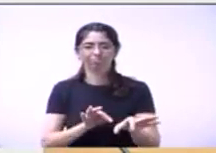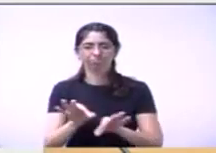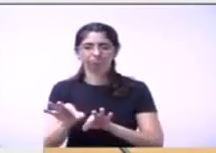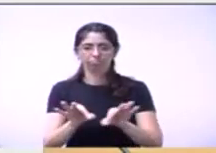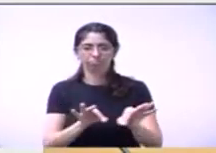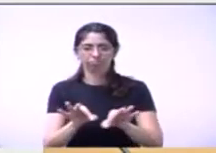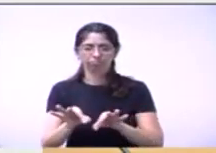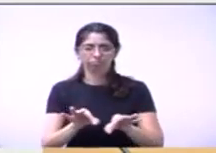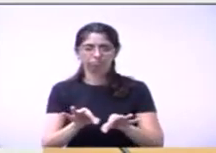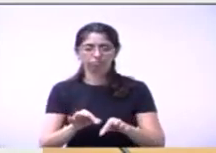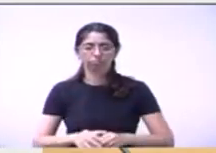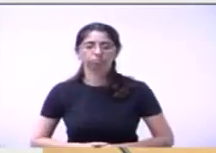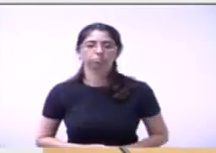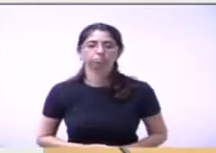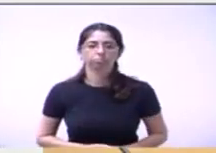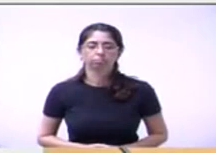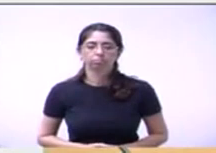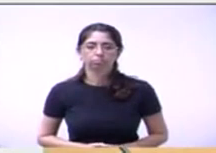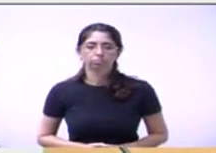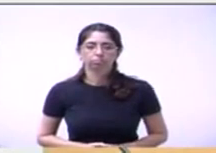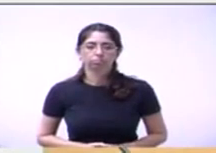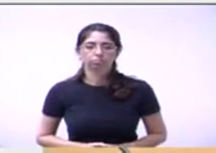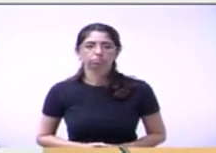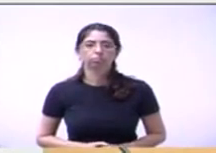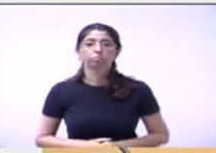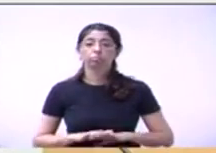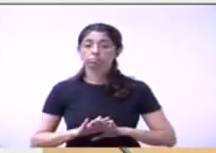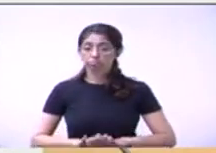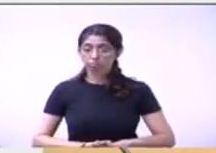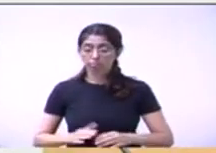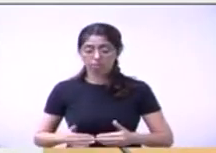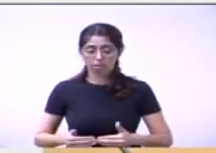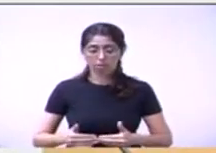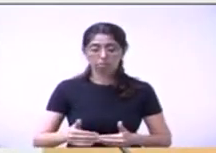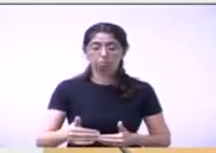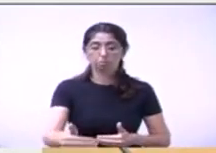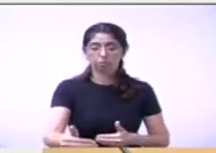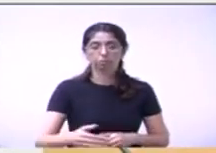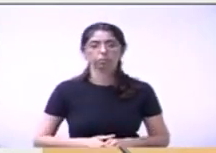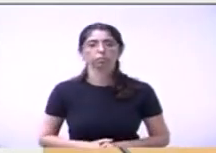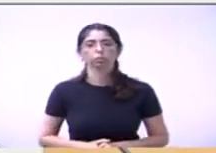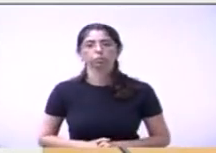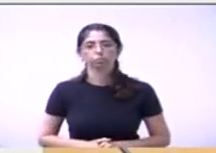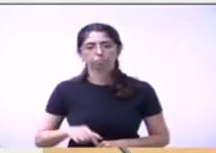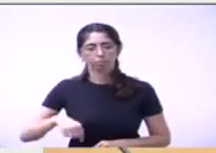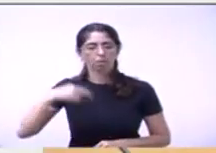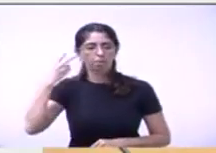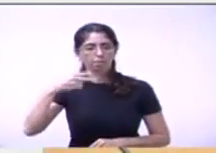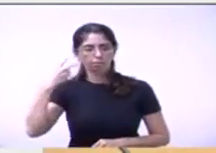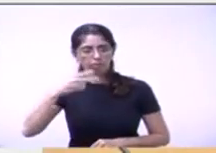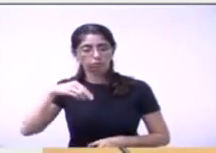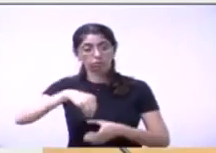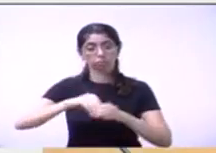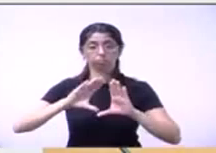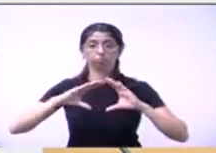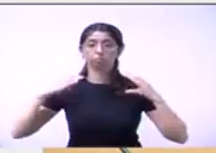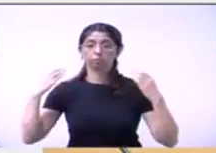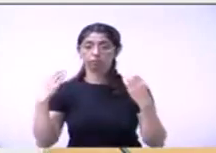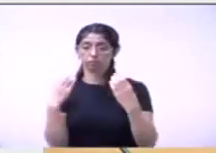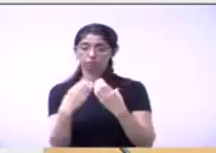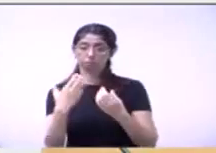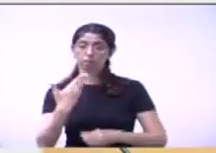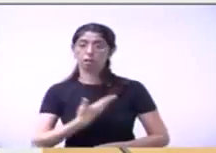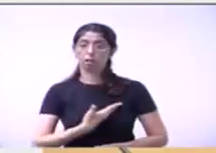E o trabalho agora, com essa nova formatação de vereadores aqui dentro da Câmara, colegas